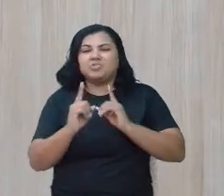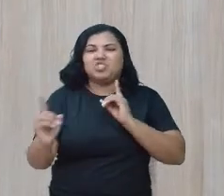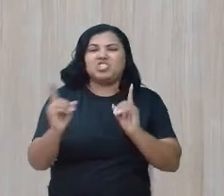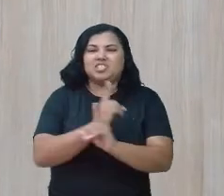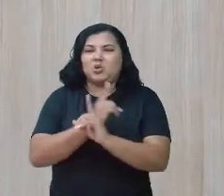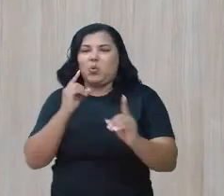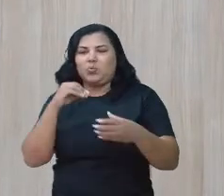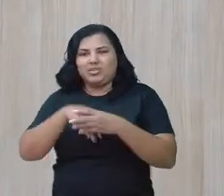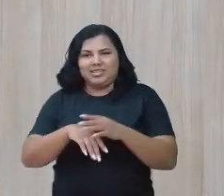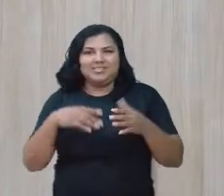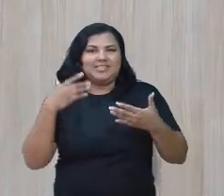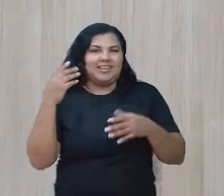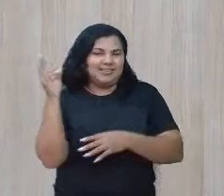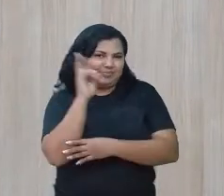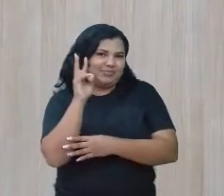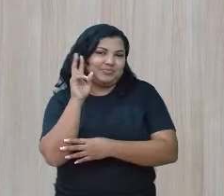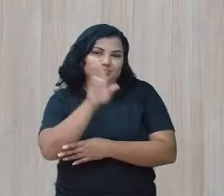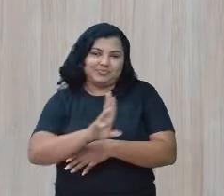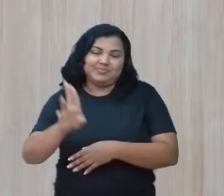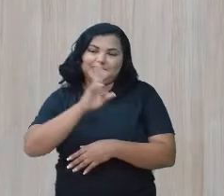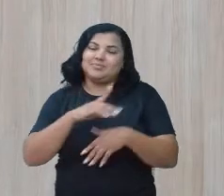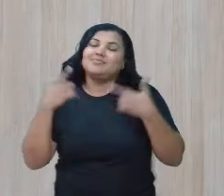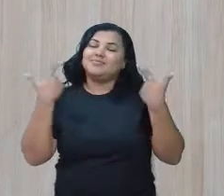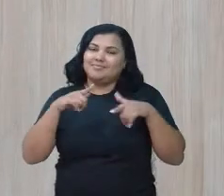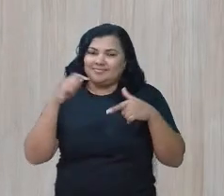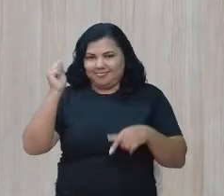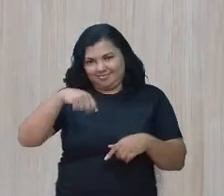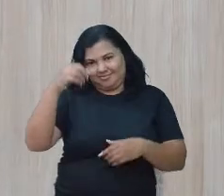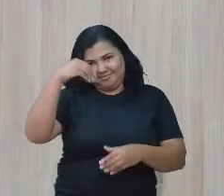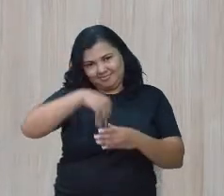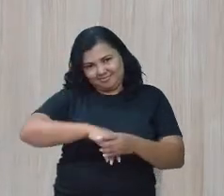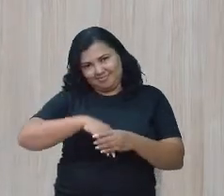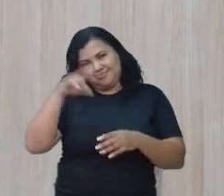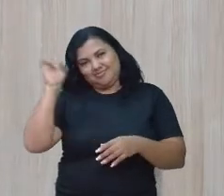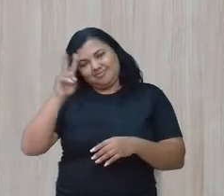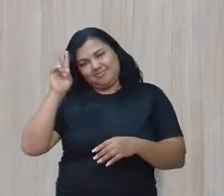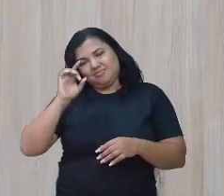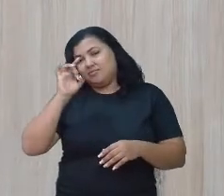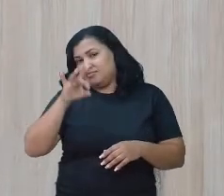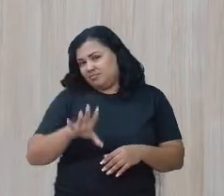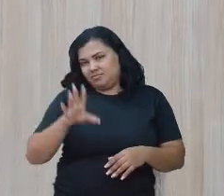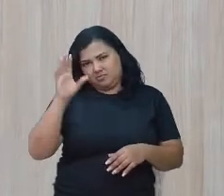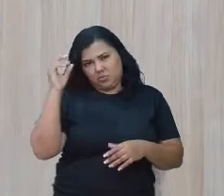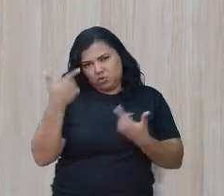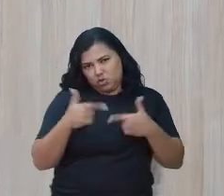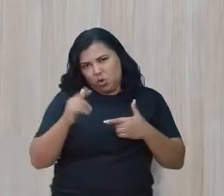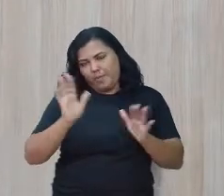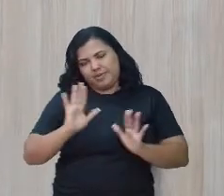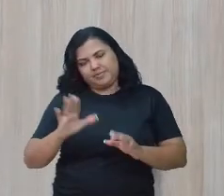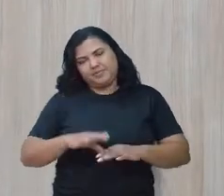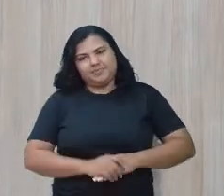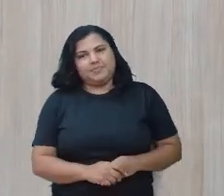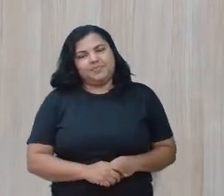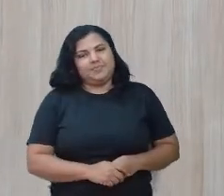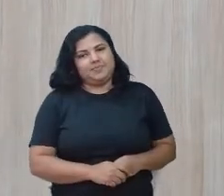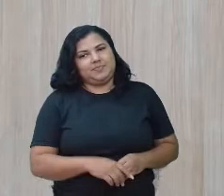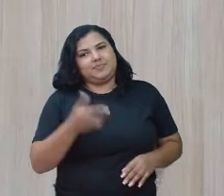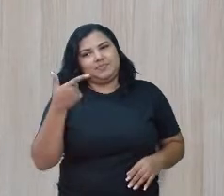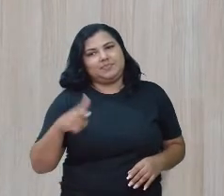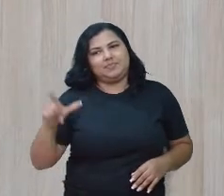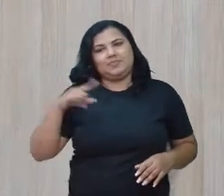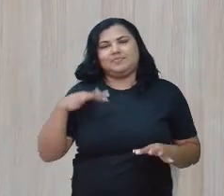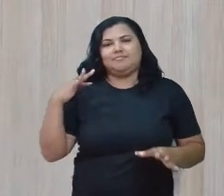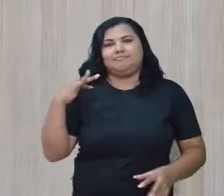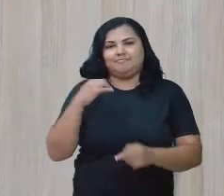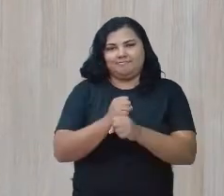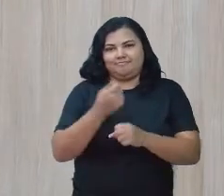dentro da história. Eles se utilizam da comédia dentro, mas não é só, né? Não é só comédia. Bora lá, vamos concluir